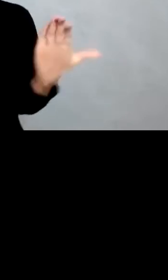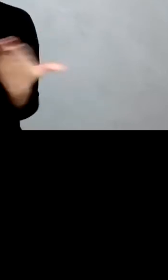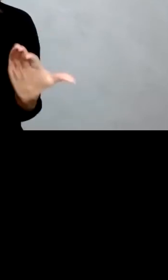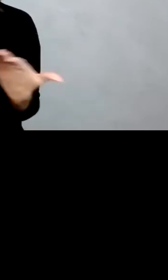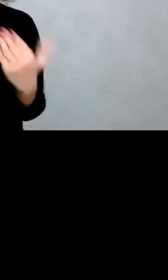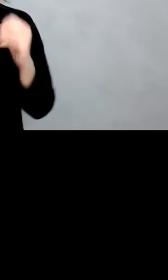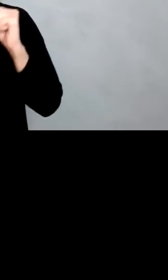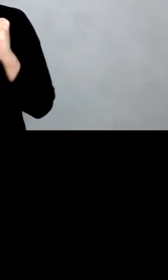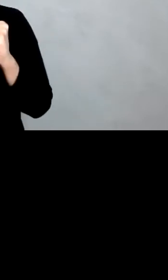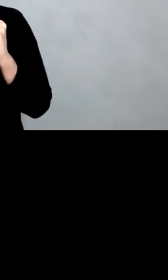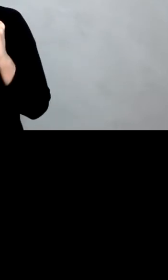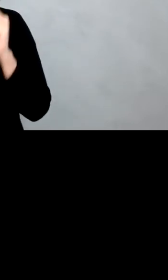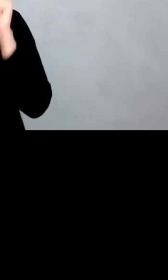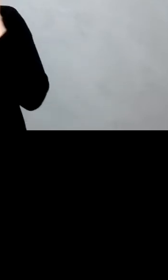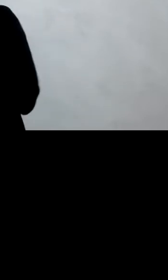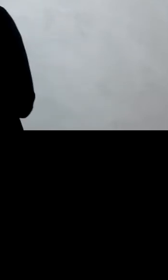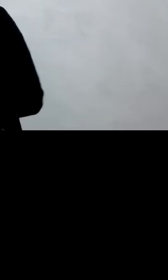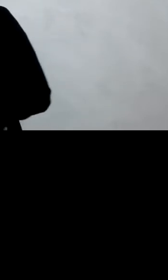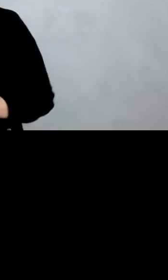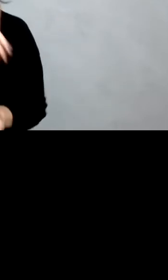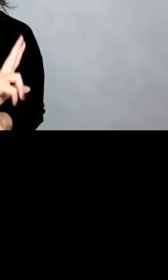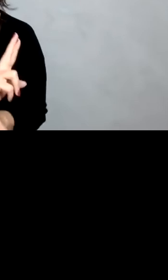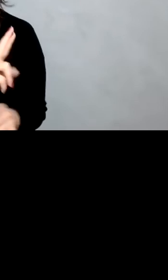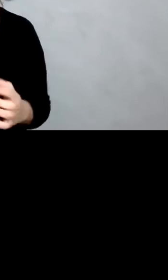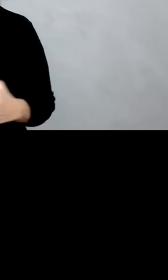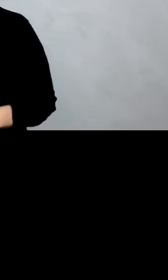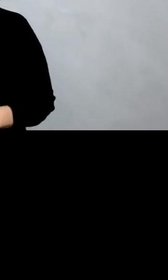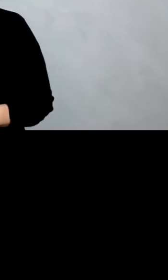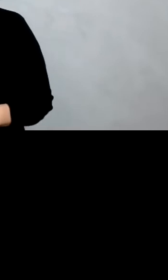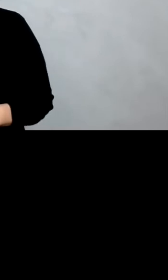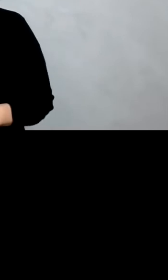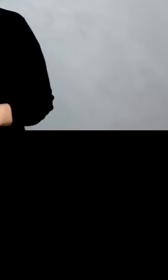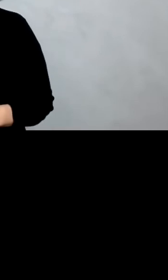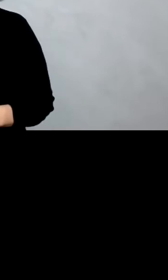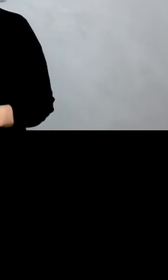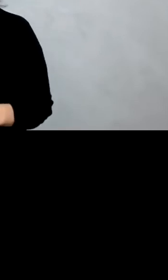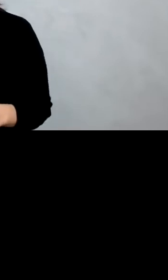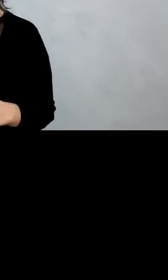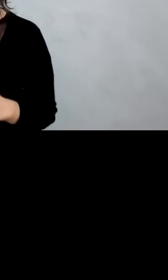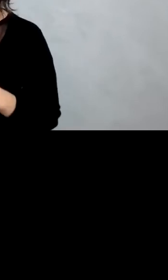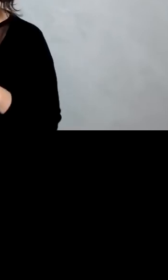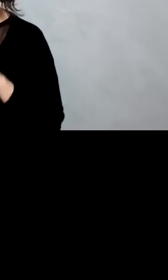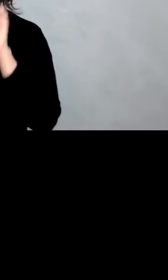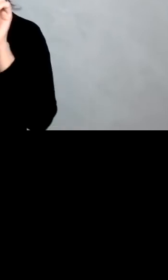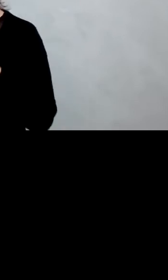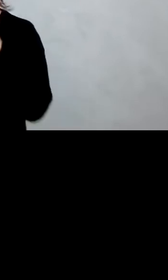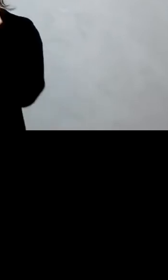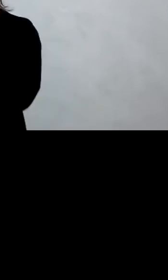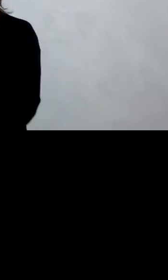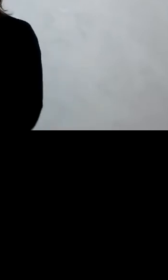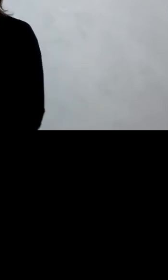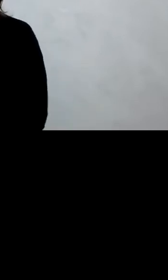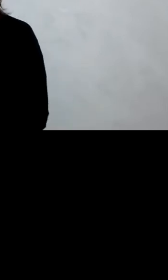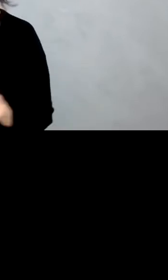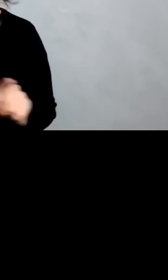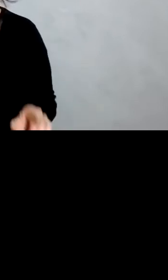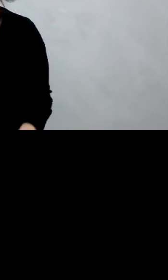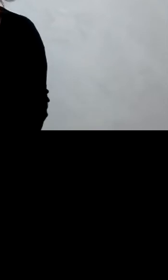eu homenageio alguns dos meus principais professores e mestres de língua indígena,